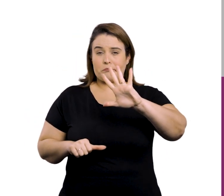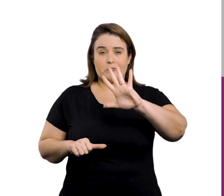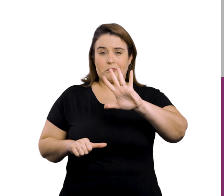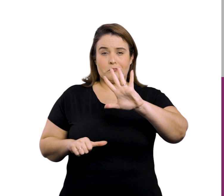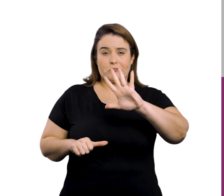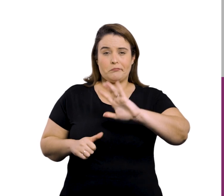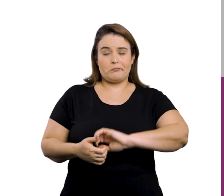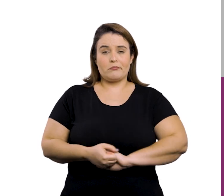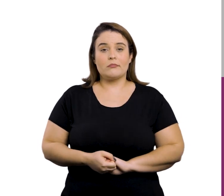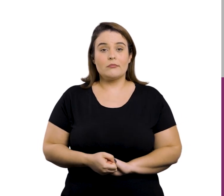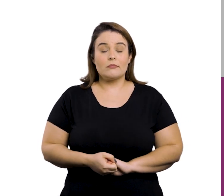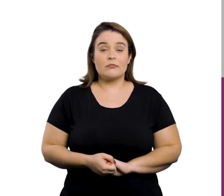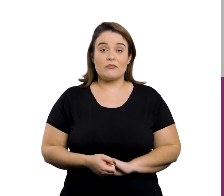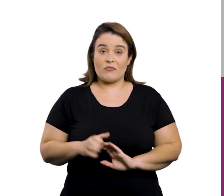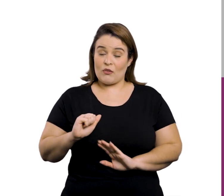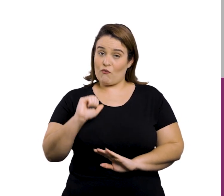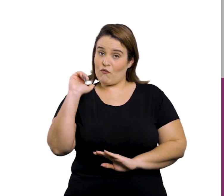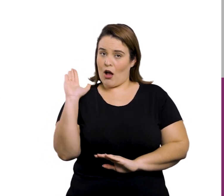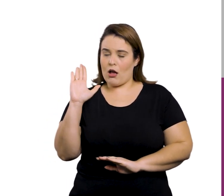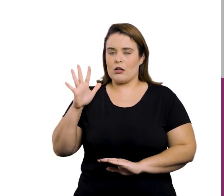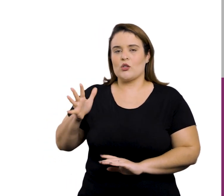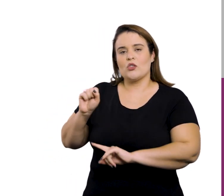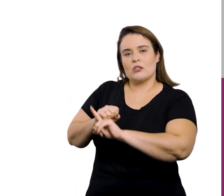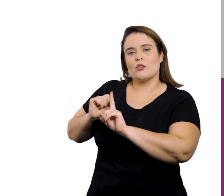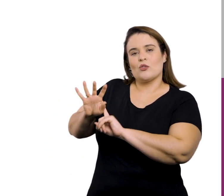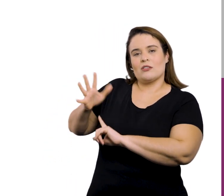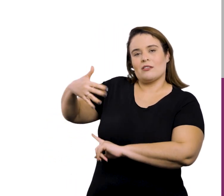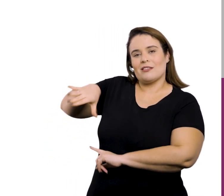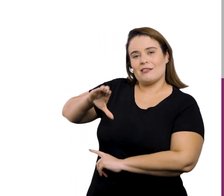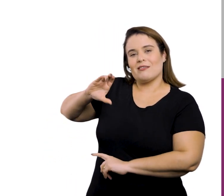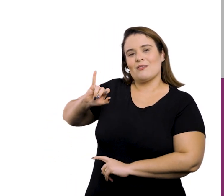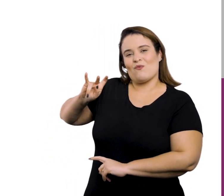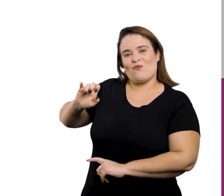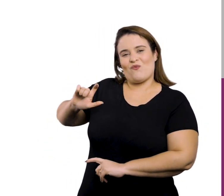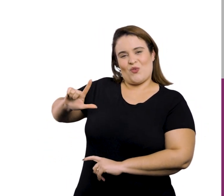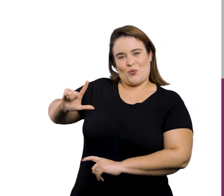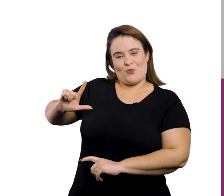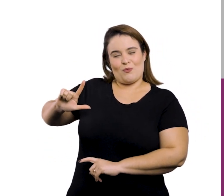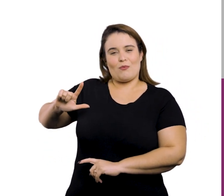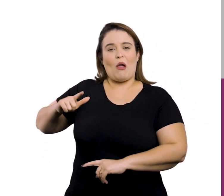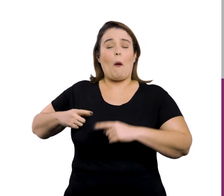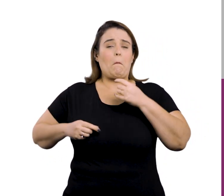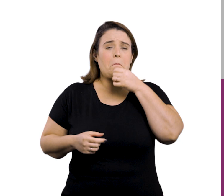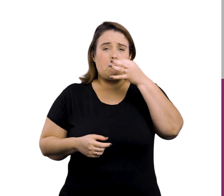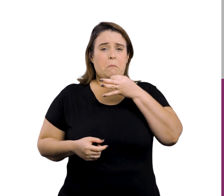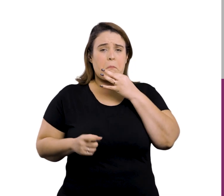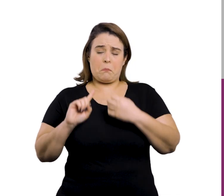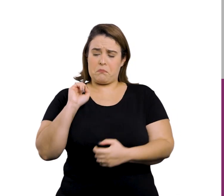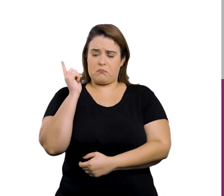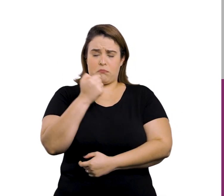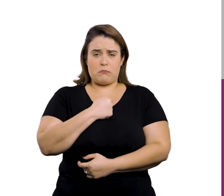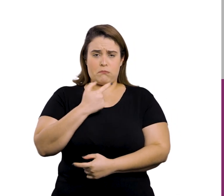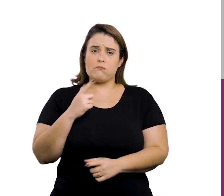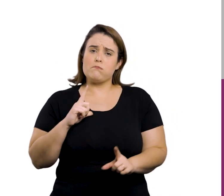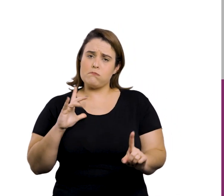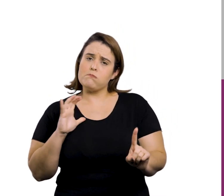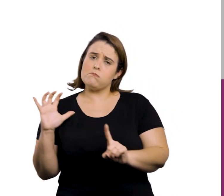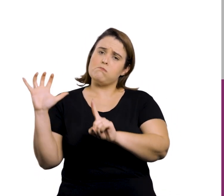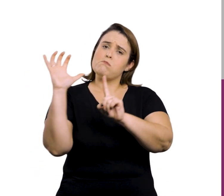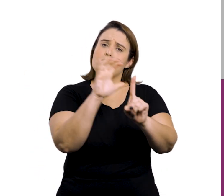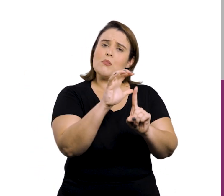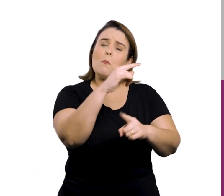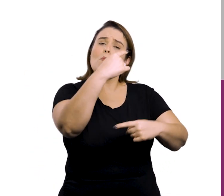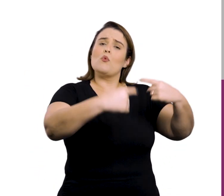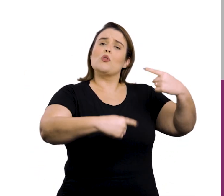nação. Fora dessa arena, no campo da sociedade civil em que está a maioria de nós, a opinião pública